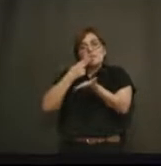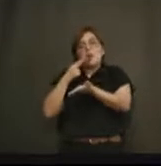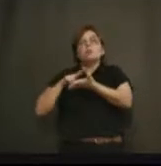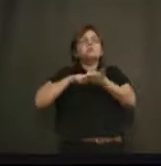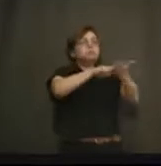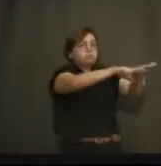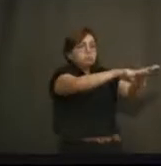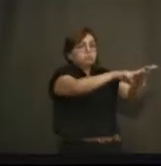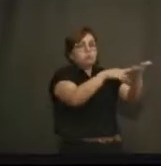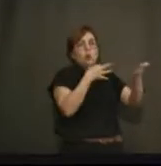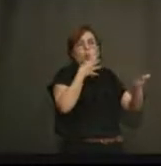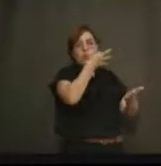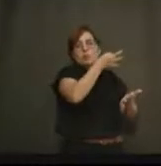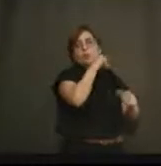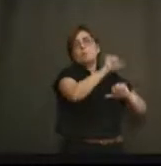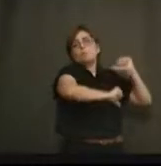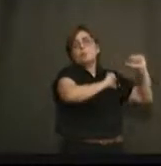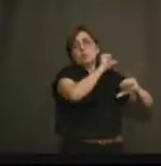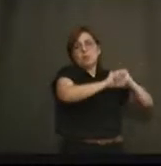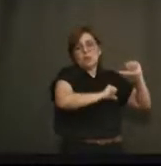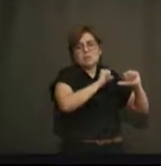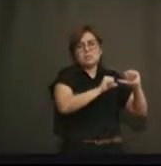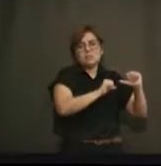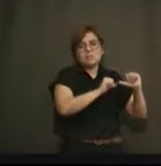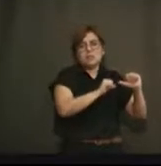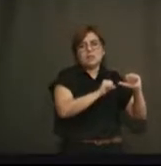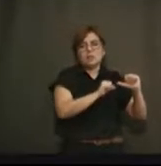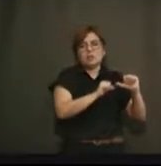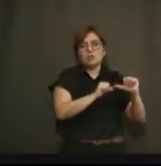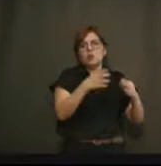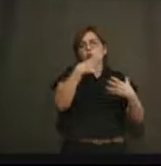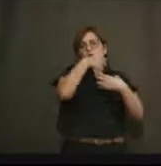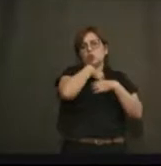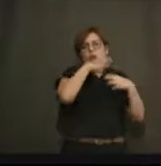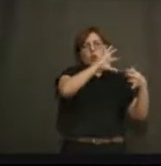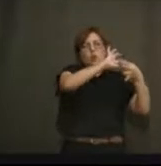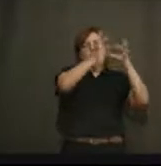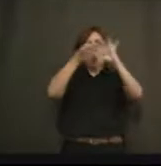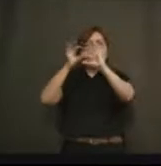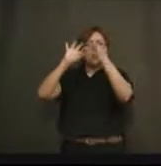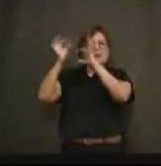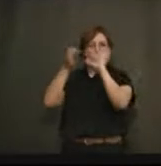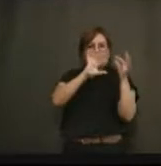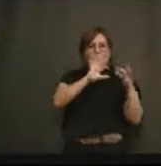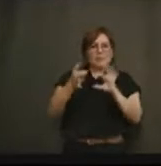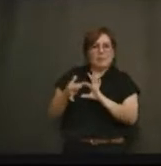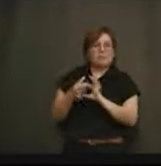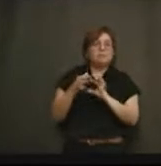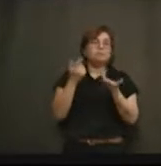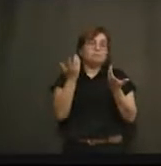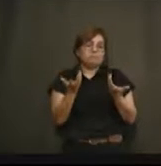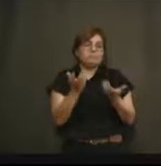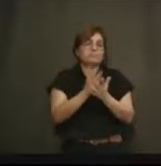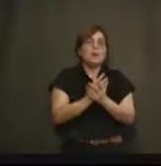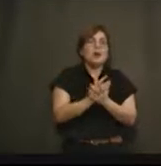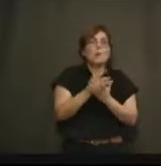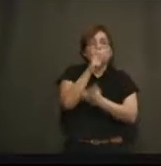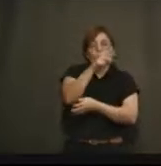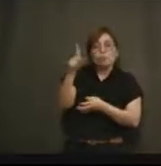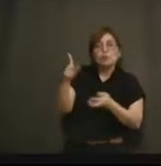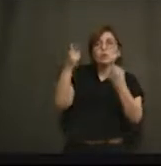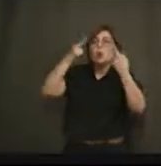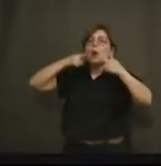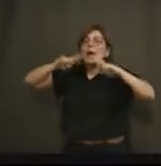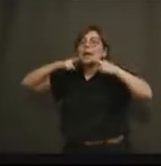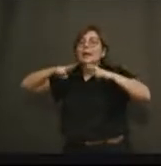uma mudança no formato da Olimpíada. Ele me disse que os professores reclamam que